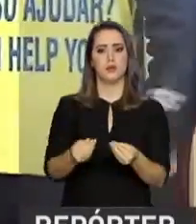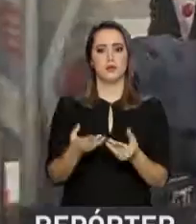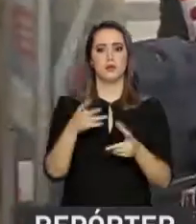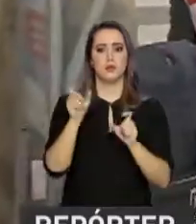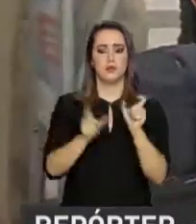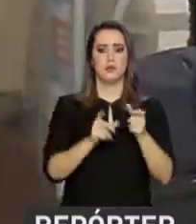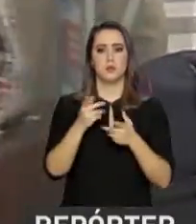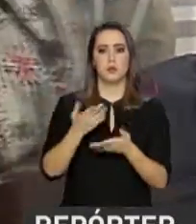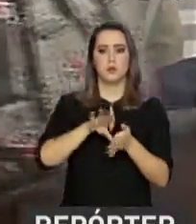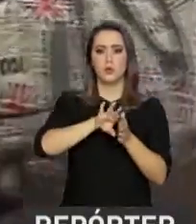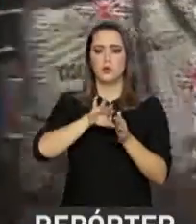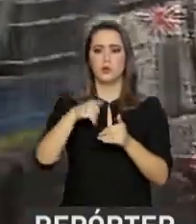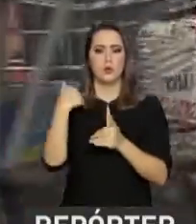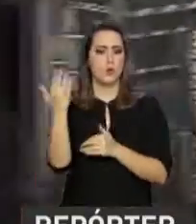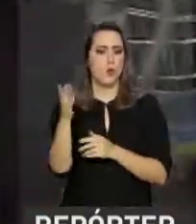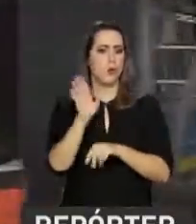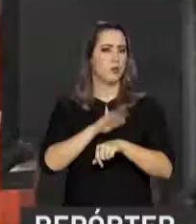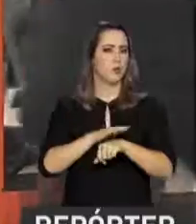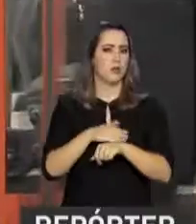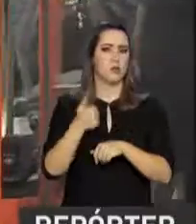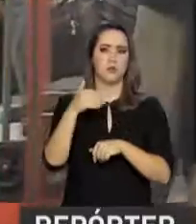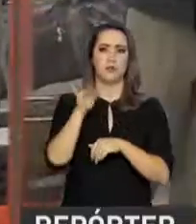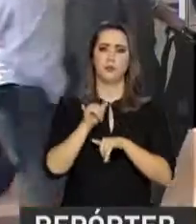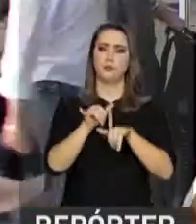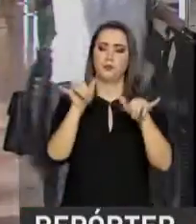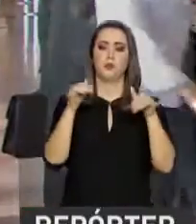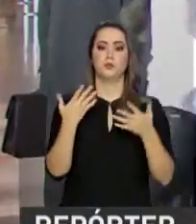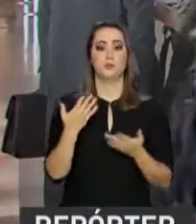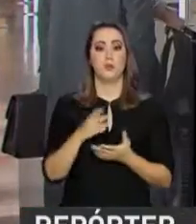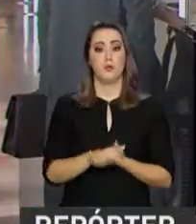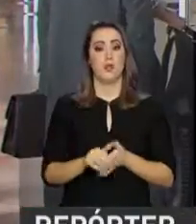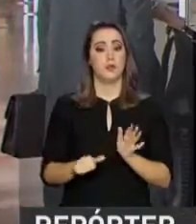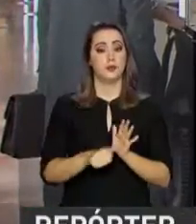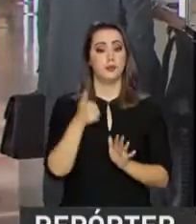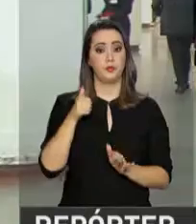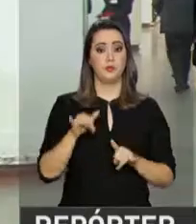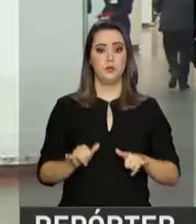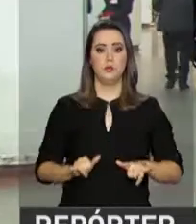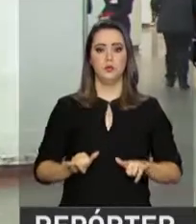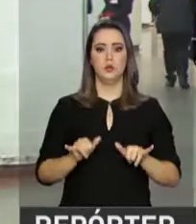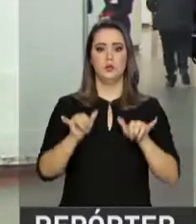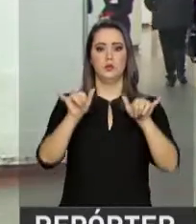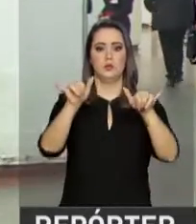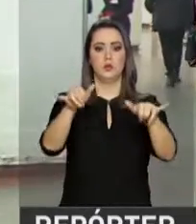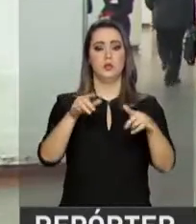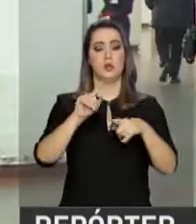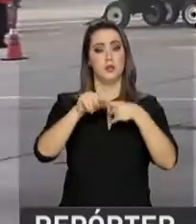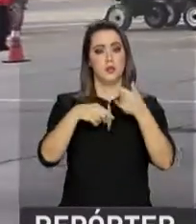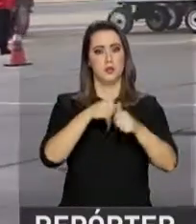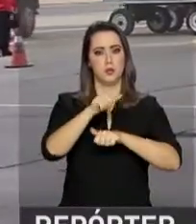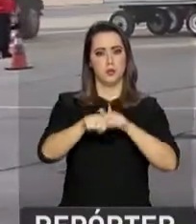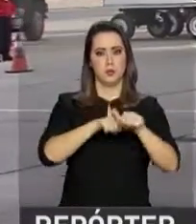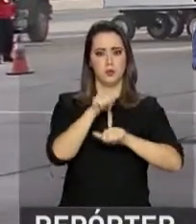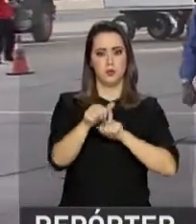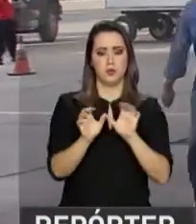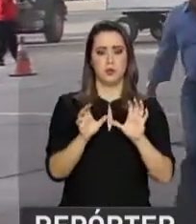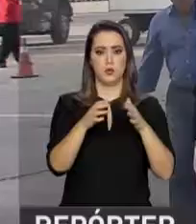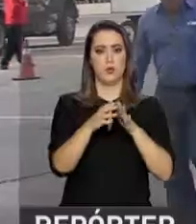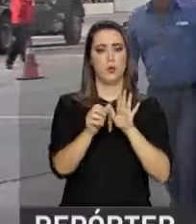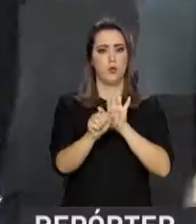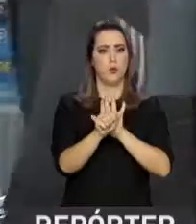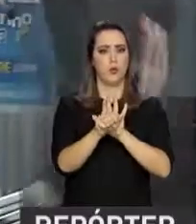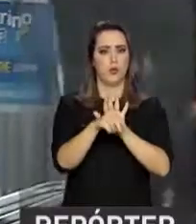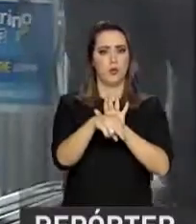clientes fora desses períodos de grande solicitação. Como essa é a primeira alta temporada após as mudanças nas regras do setor